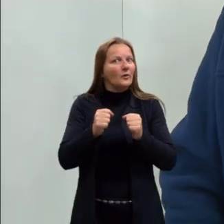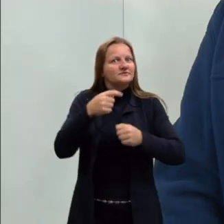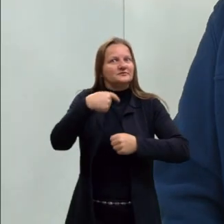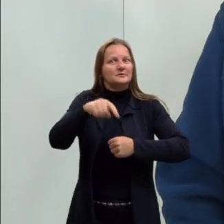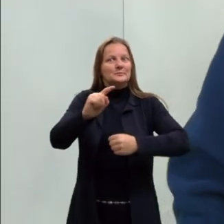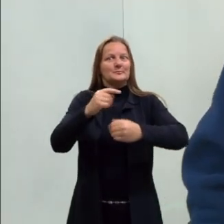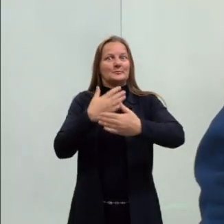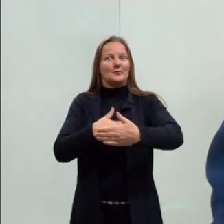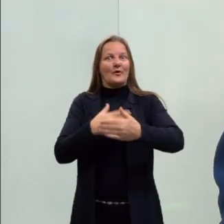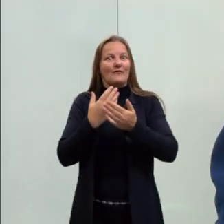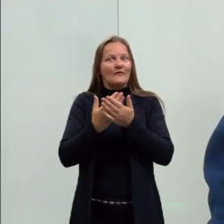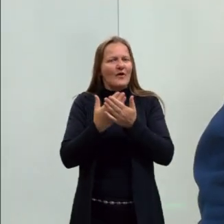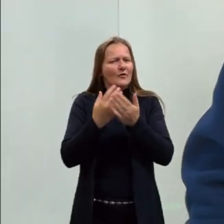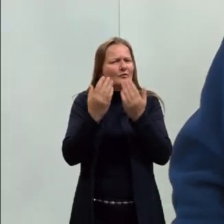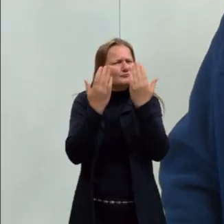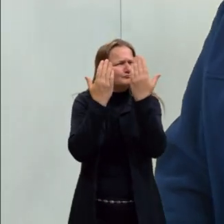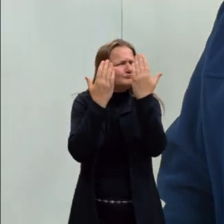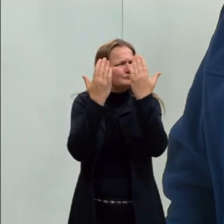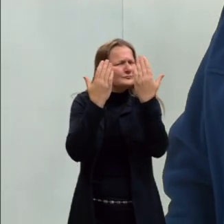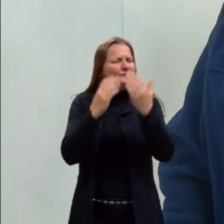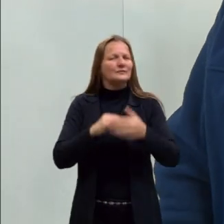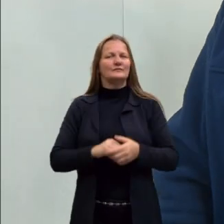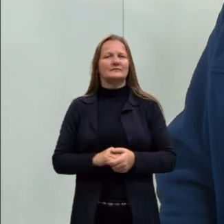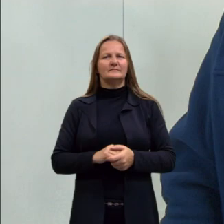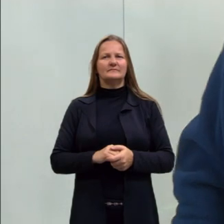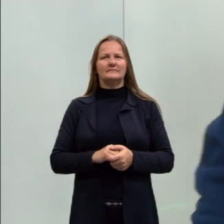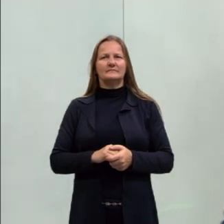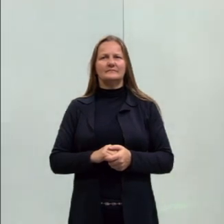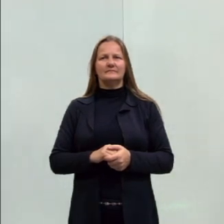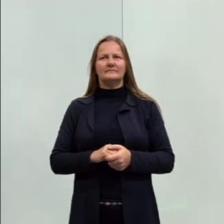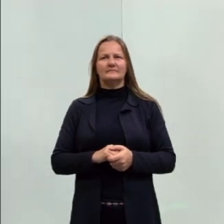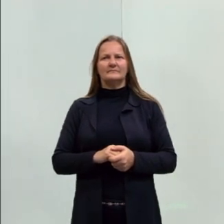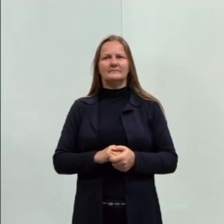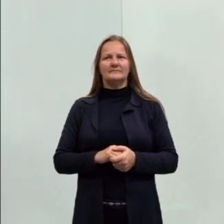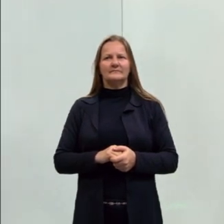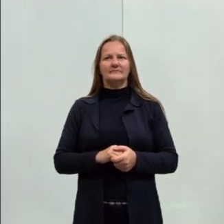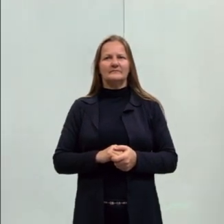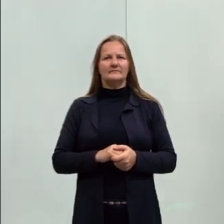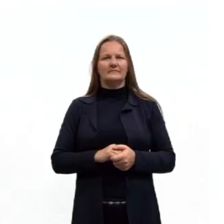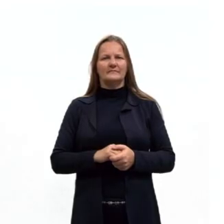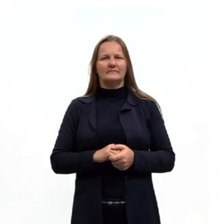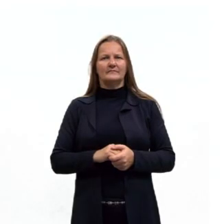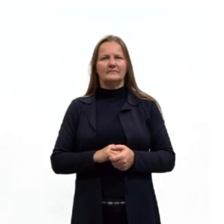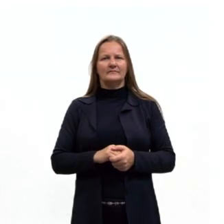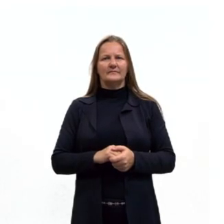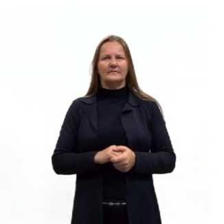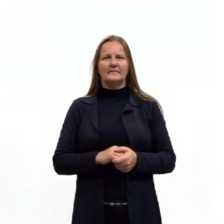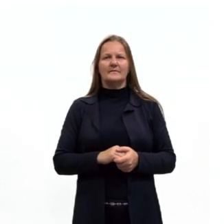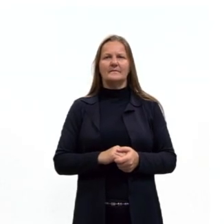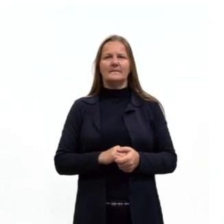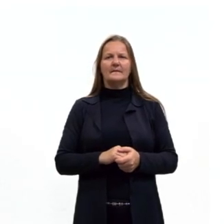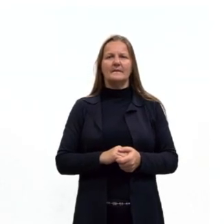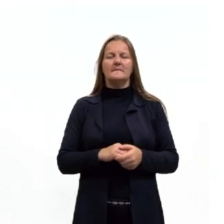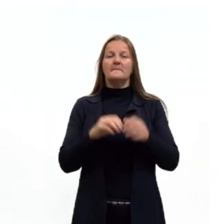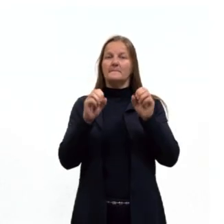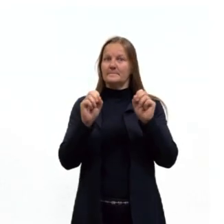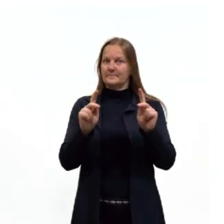para para tua aula com dúvida do certo desculpa a gurizada é uma engasgadinha não vai para tua aula com dúvida